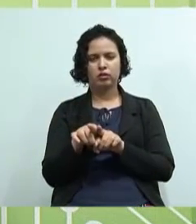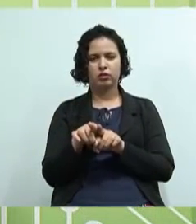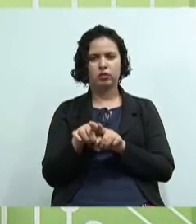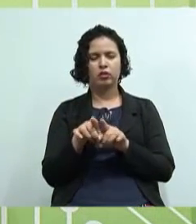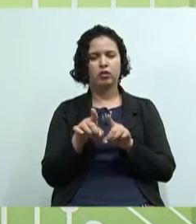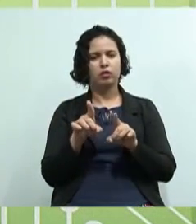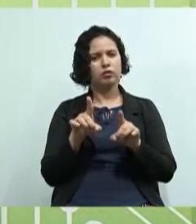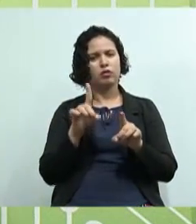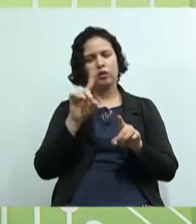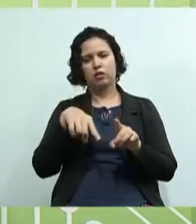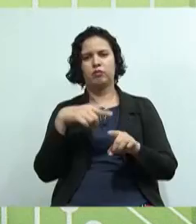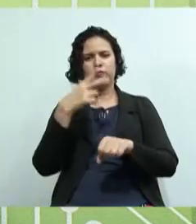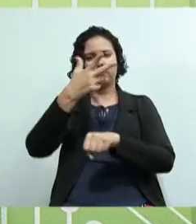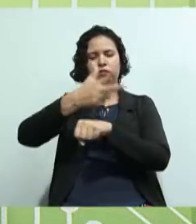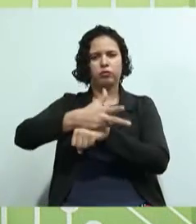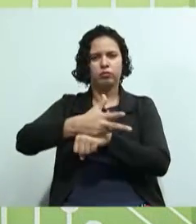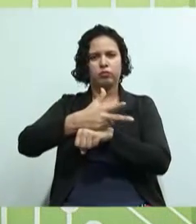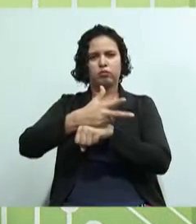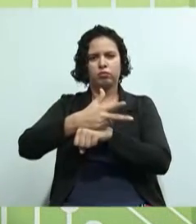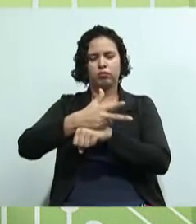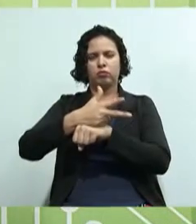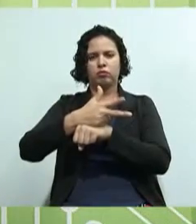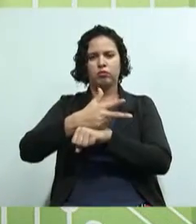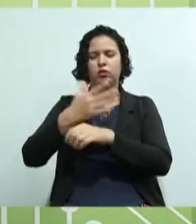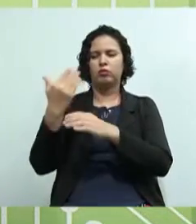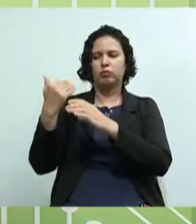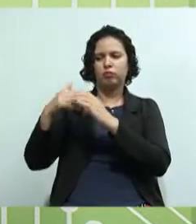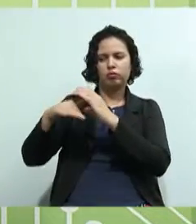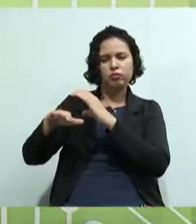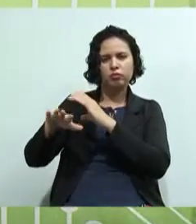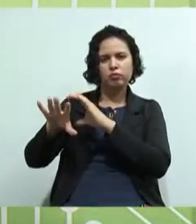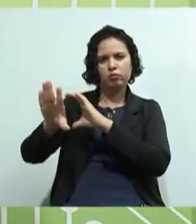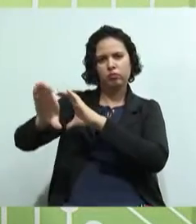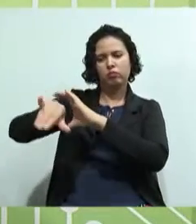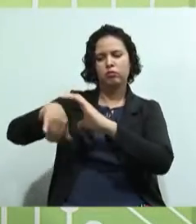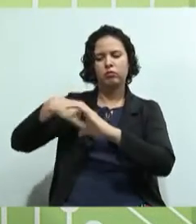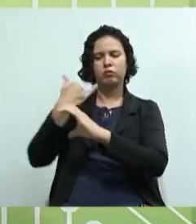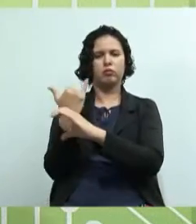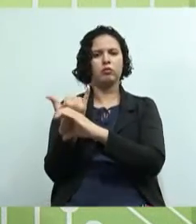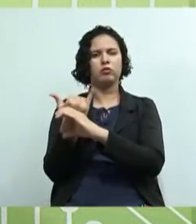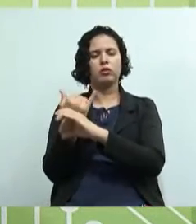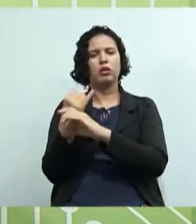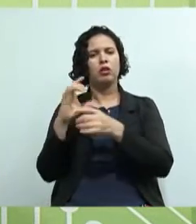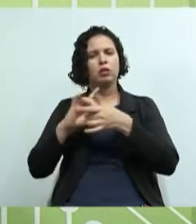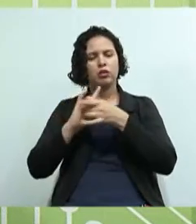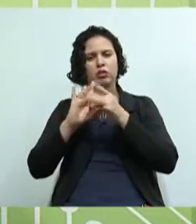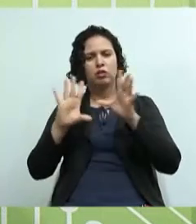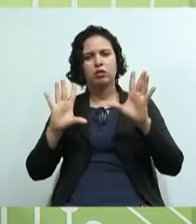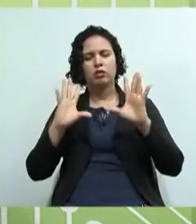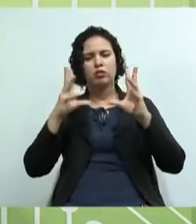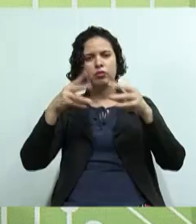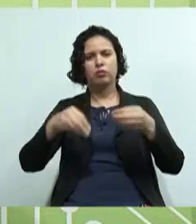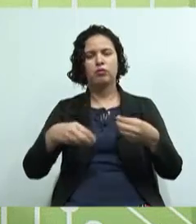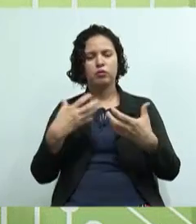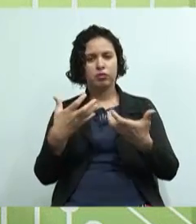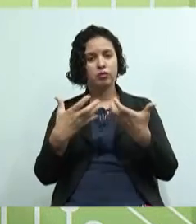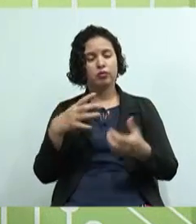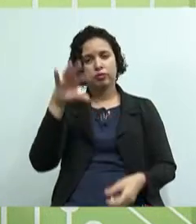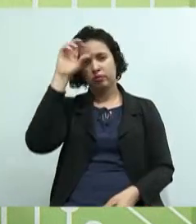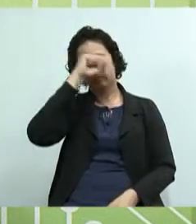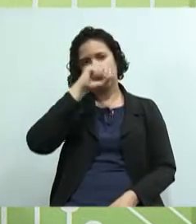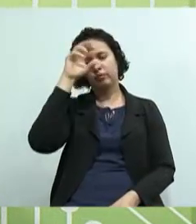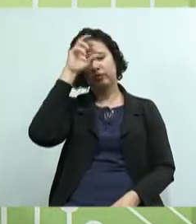é gravada e vai lá para o nosso YouTube do Instituto Federal de Rondônia e fica lá livre para todos aqueles que querem aprender. Esse é o